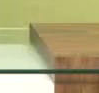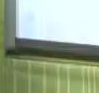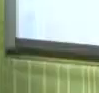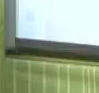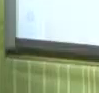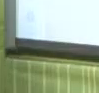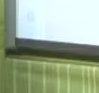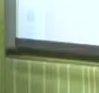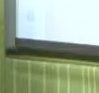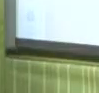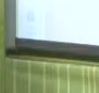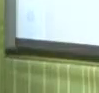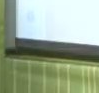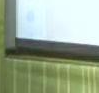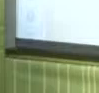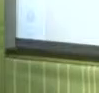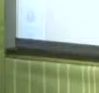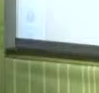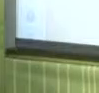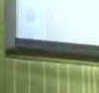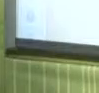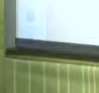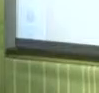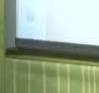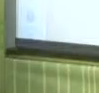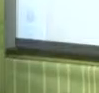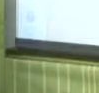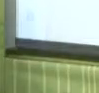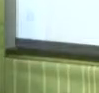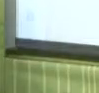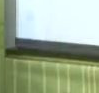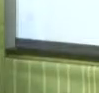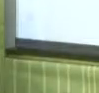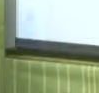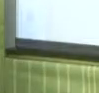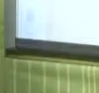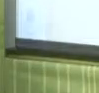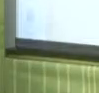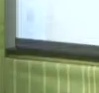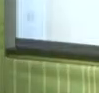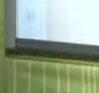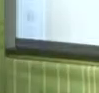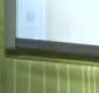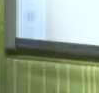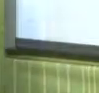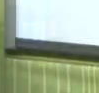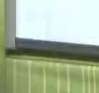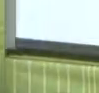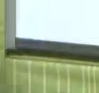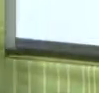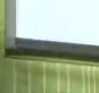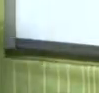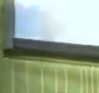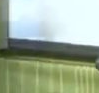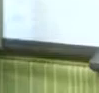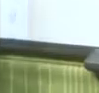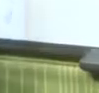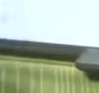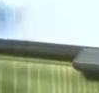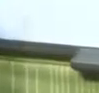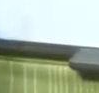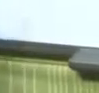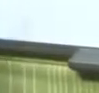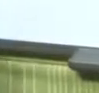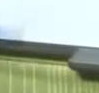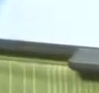Estamos aí para mais uma das nossas aventuras, né, sobre segurança da informação, e vamos começar aqui